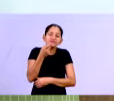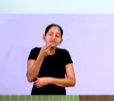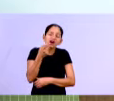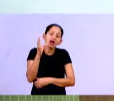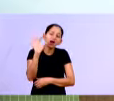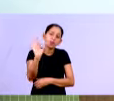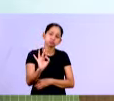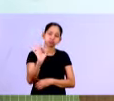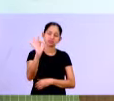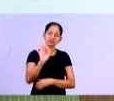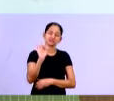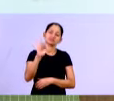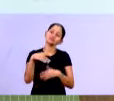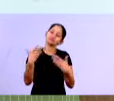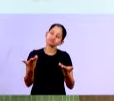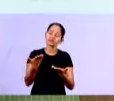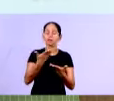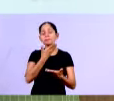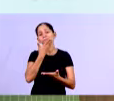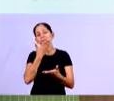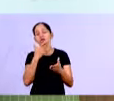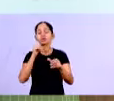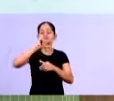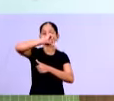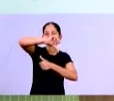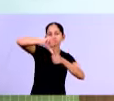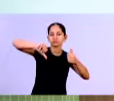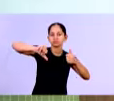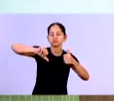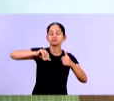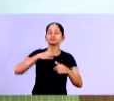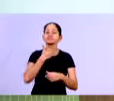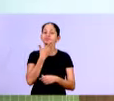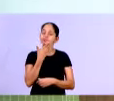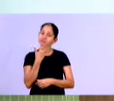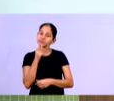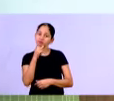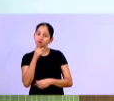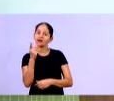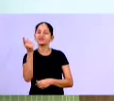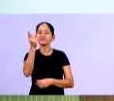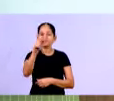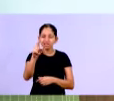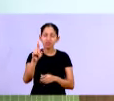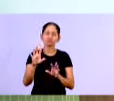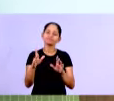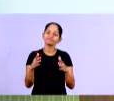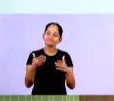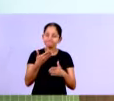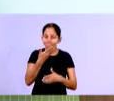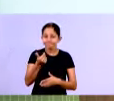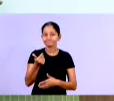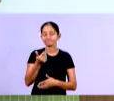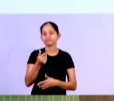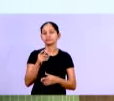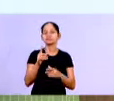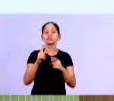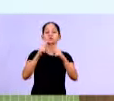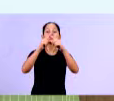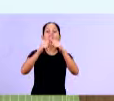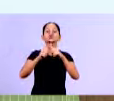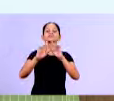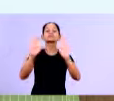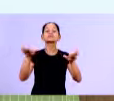viu no início, é dado em porcentagem. Para transformar esse número decimal aqui, esse coeficiente, basta multiplicar